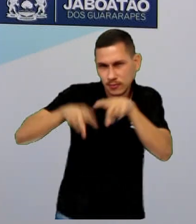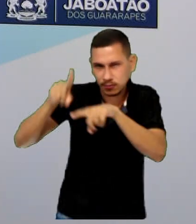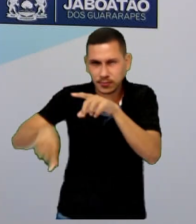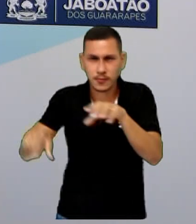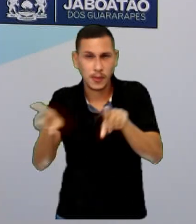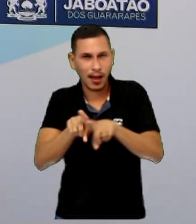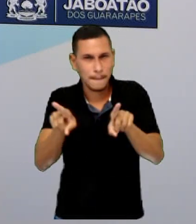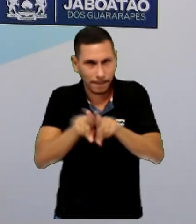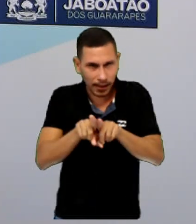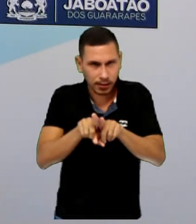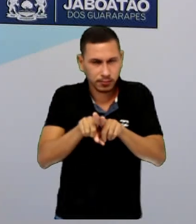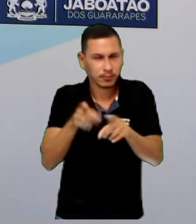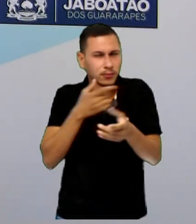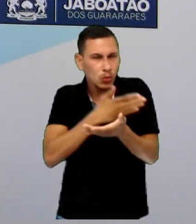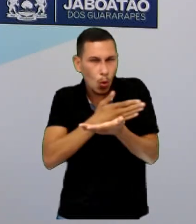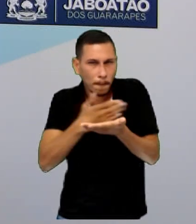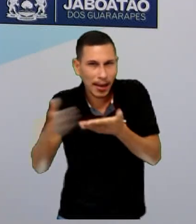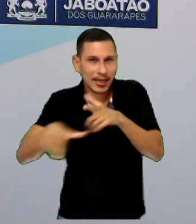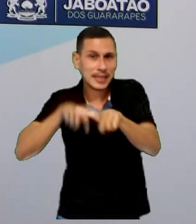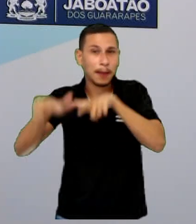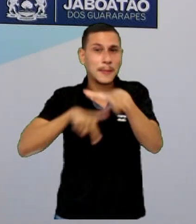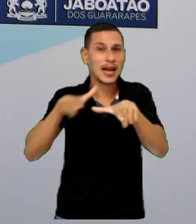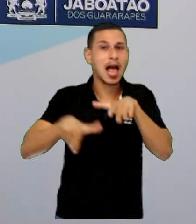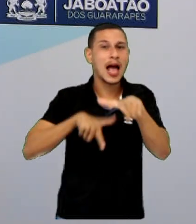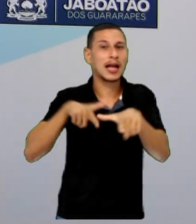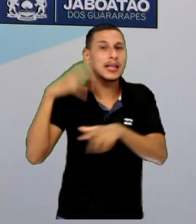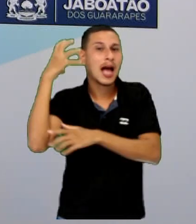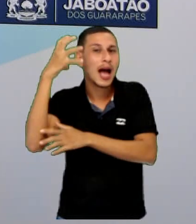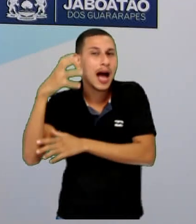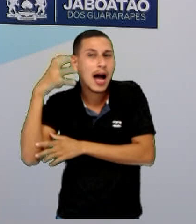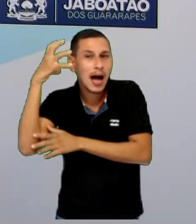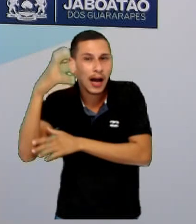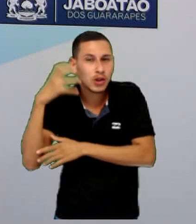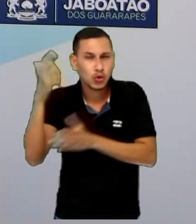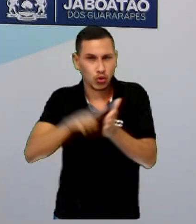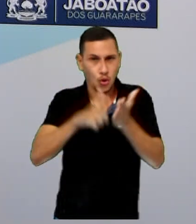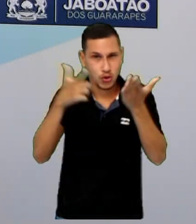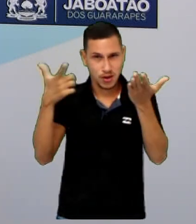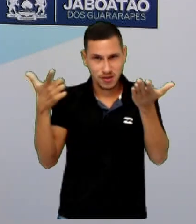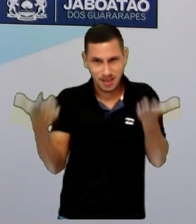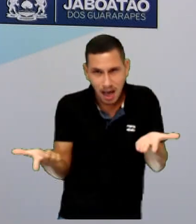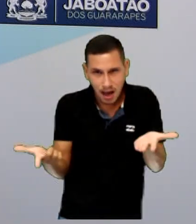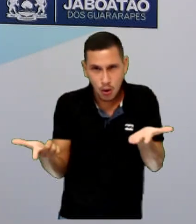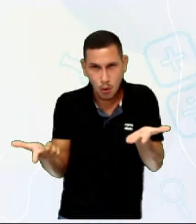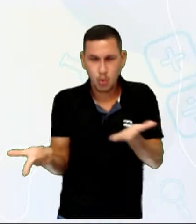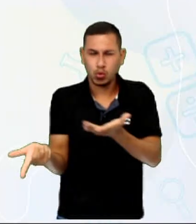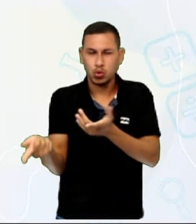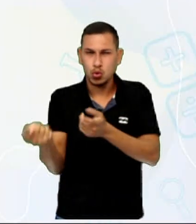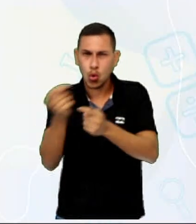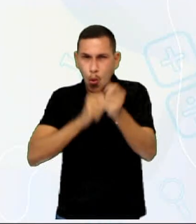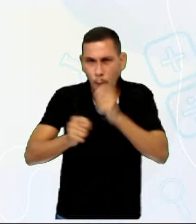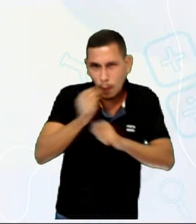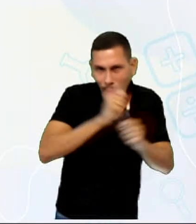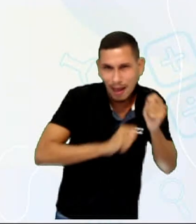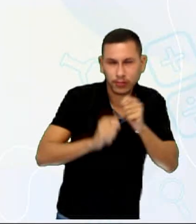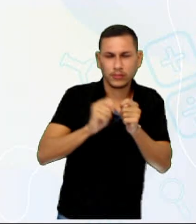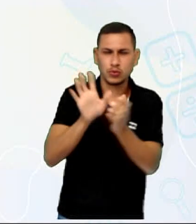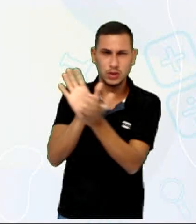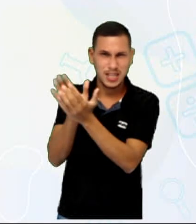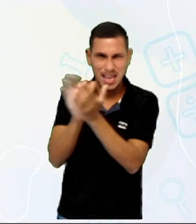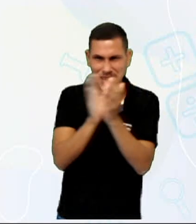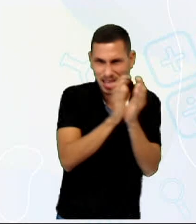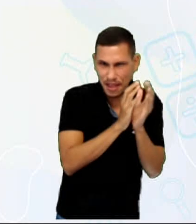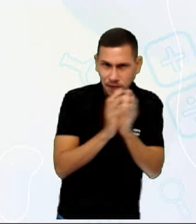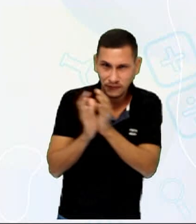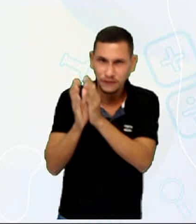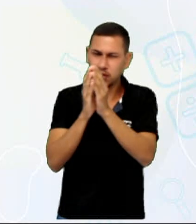é contratado pela Rádio Jornal do Comércio, que é daqui de Pernambuco, né, de Recife, e